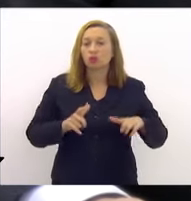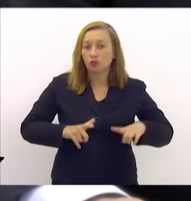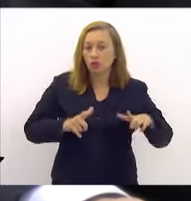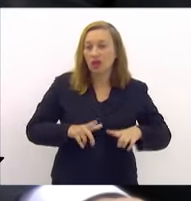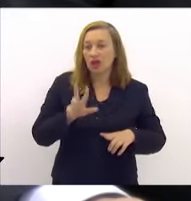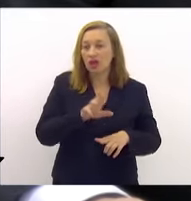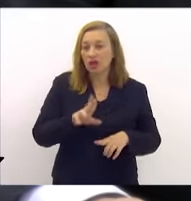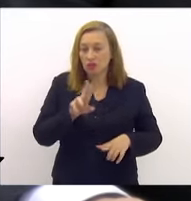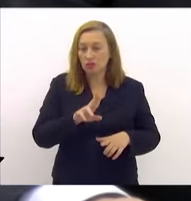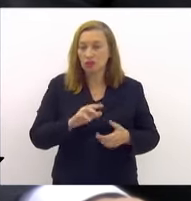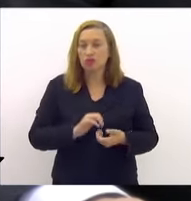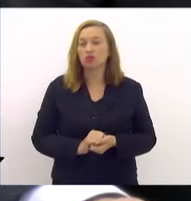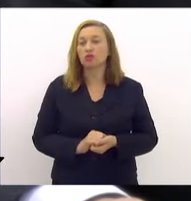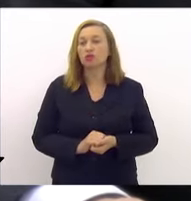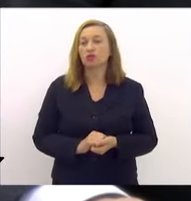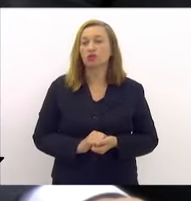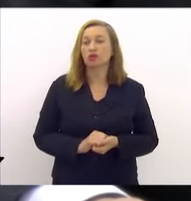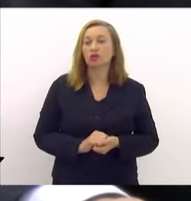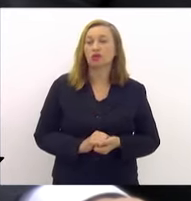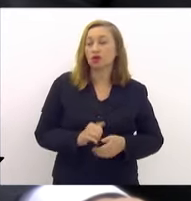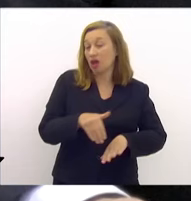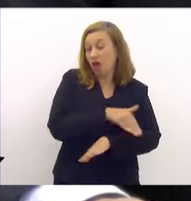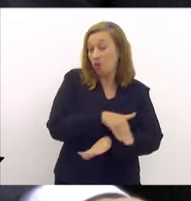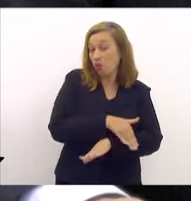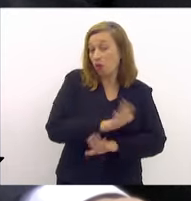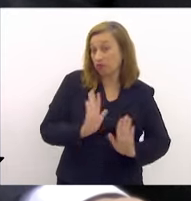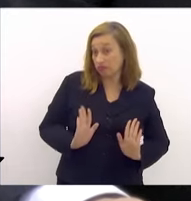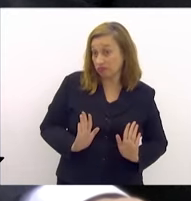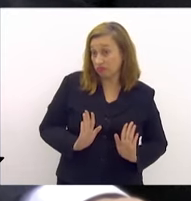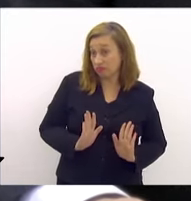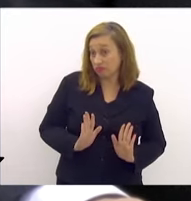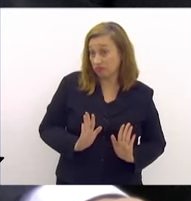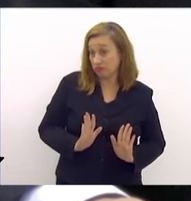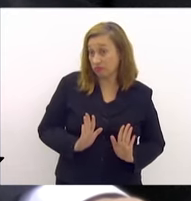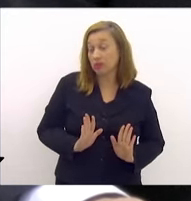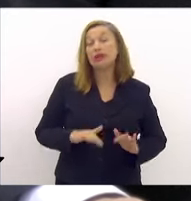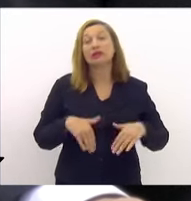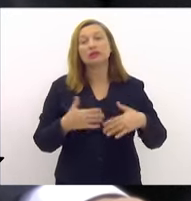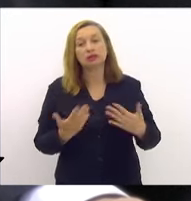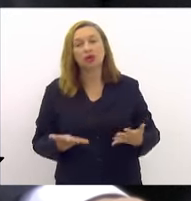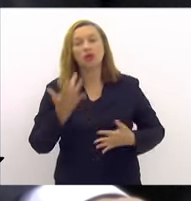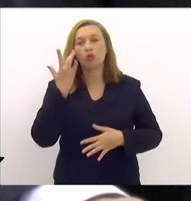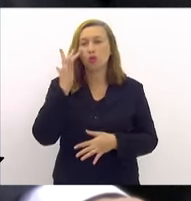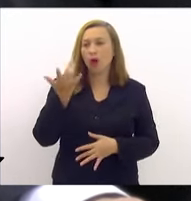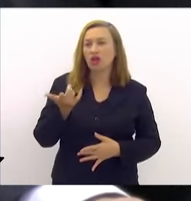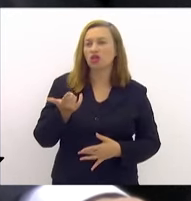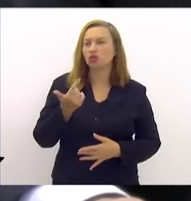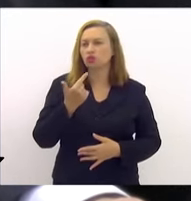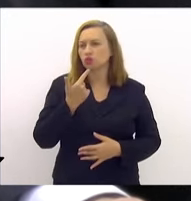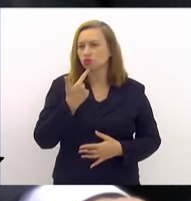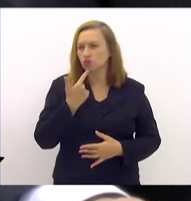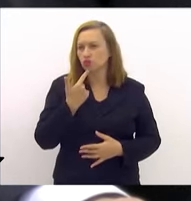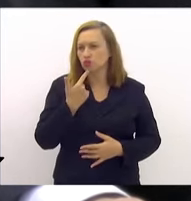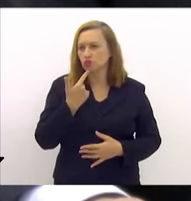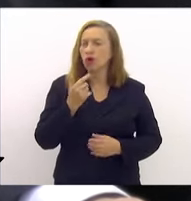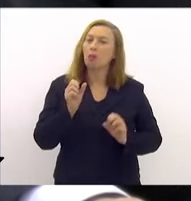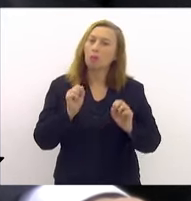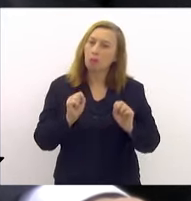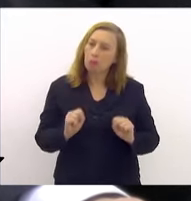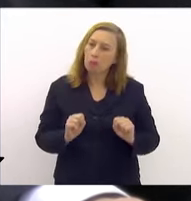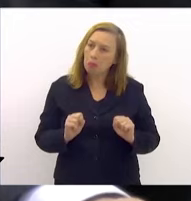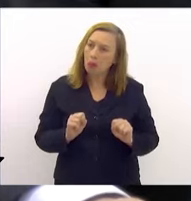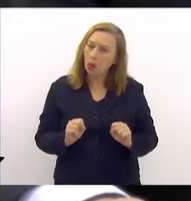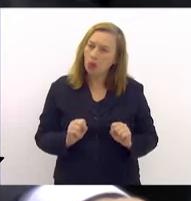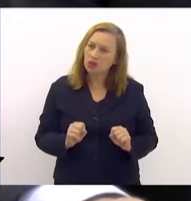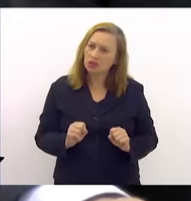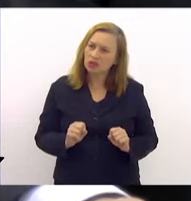Porque o espaço que eles fazem uso é via pública, né? Então, eu acho que talvez a gente possa, né,